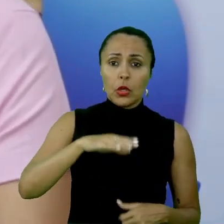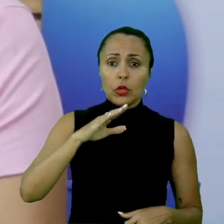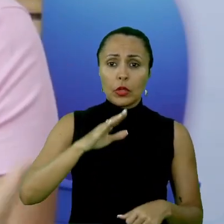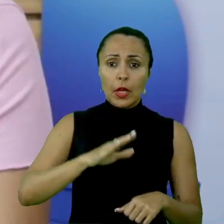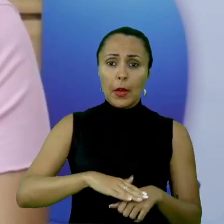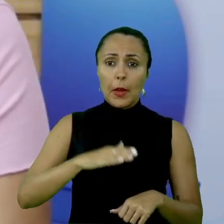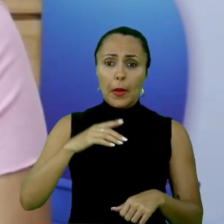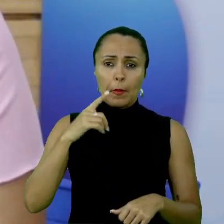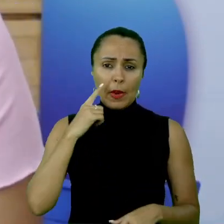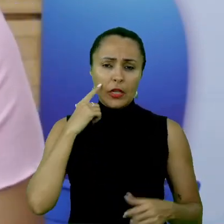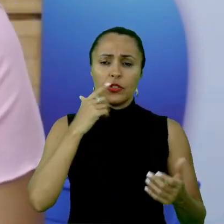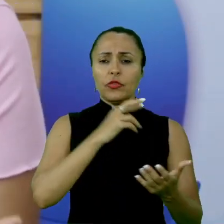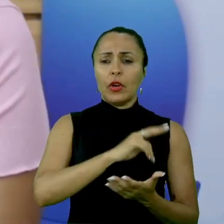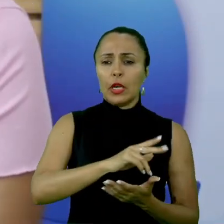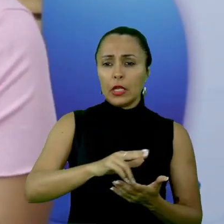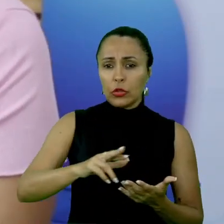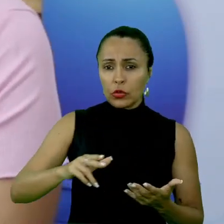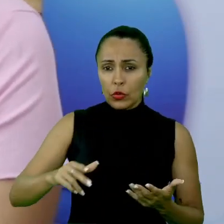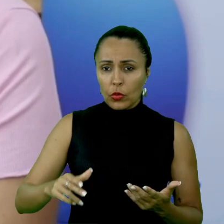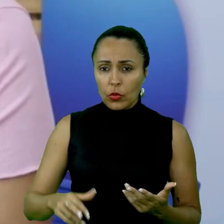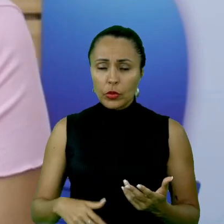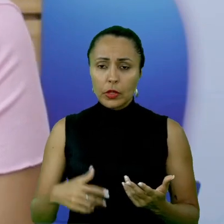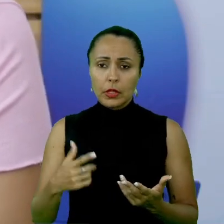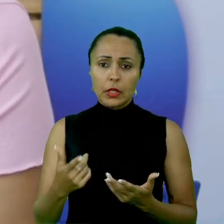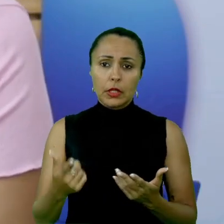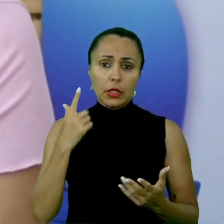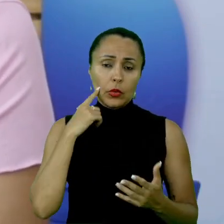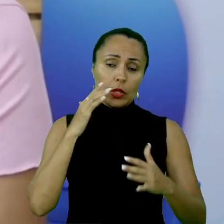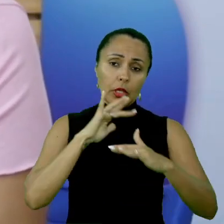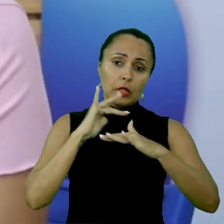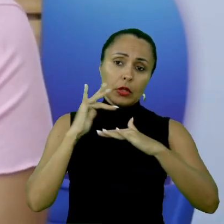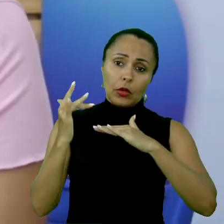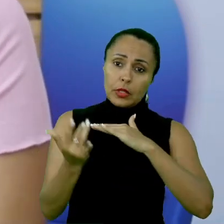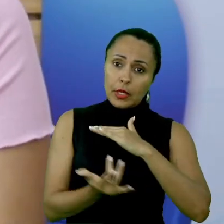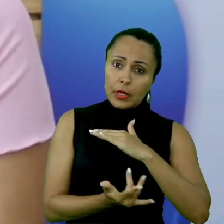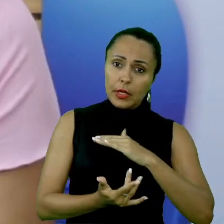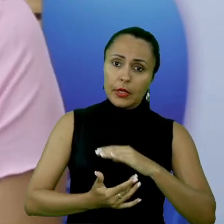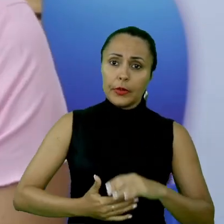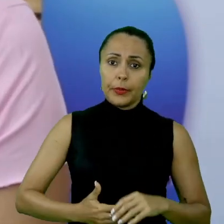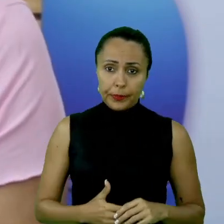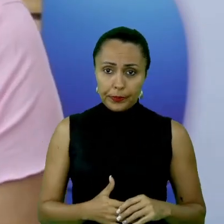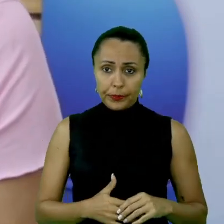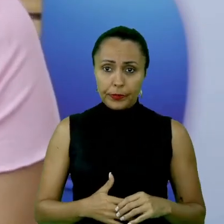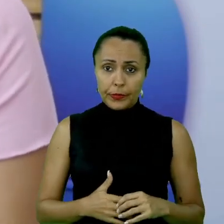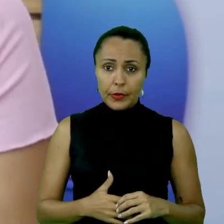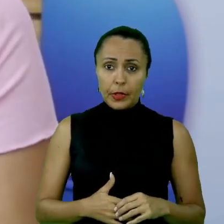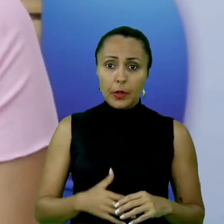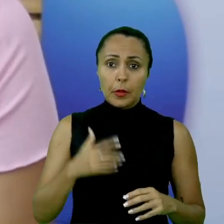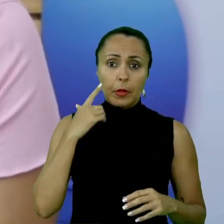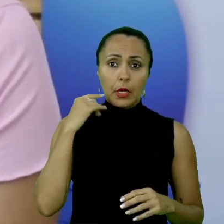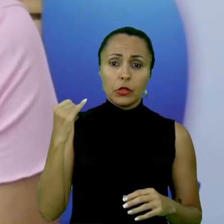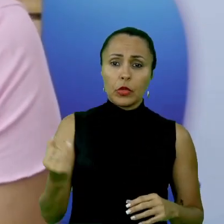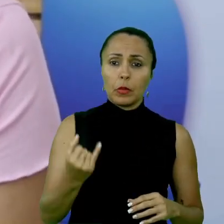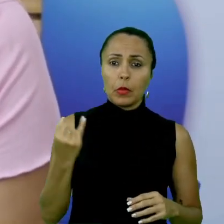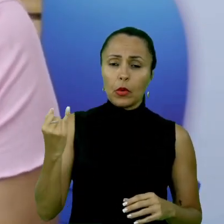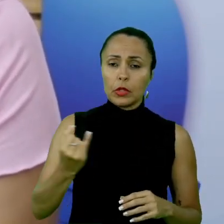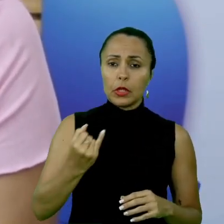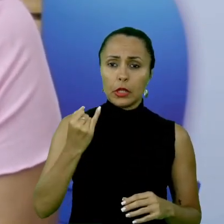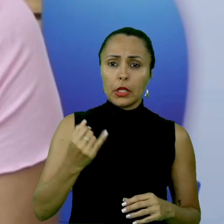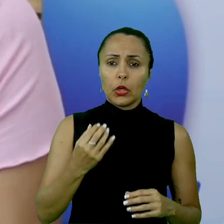manga para a pessoa ser cancelada, né, nas redes sociais e coisas do tipo. Mas eu acho que o importante é quando você vai